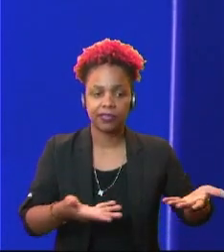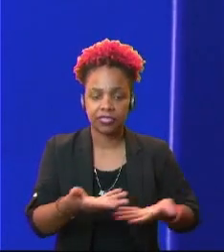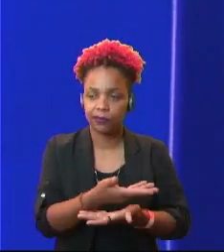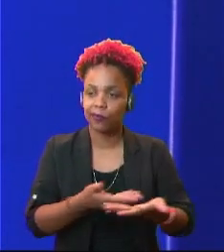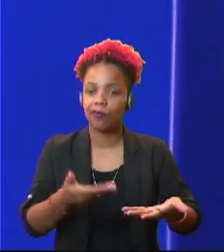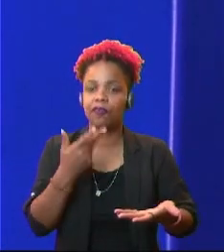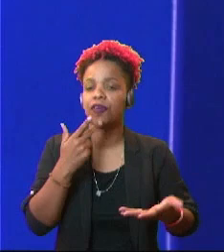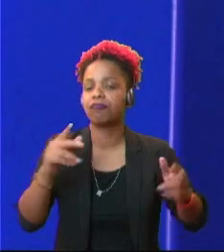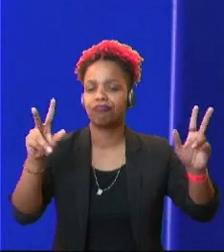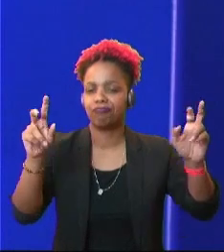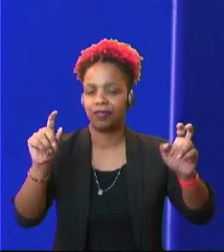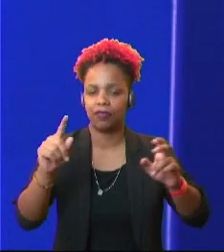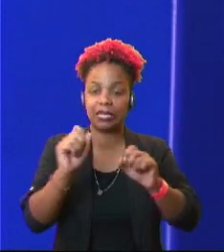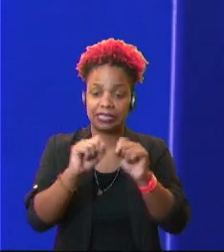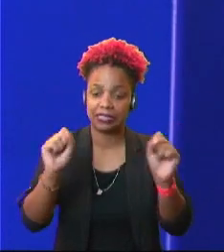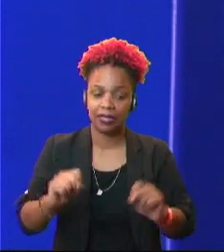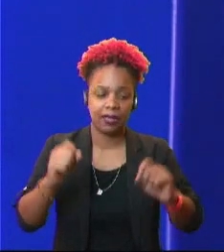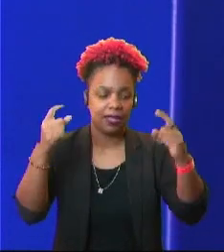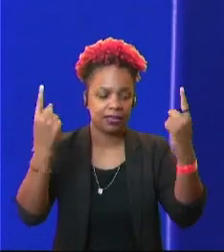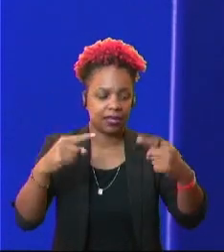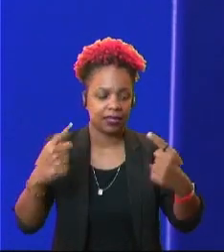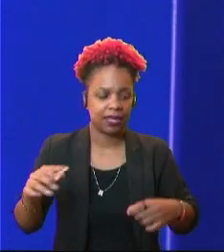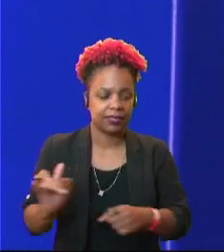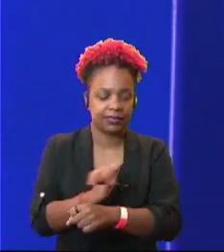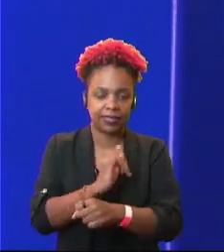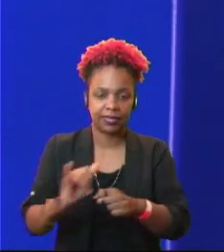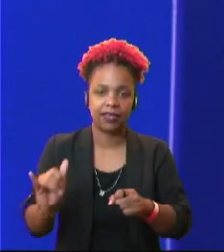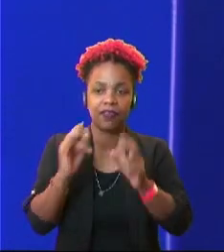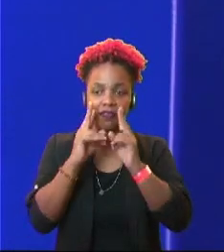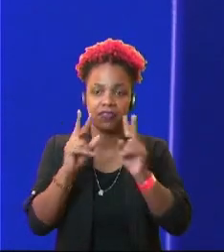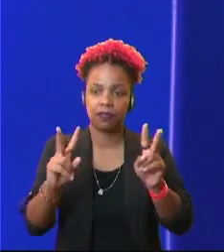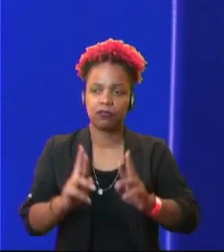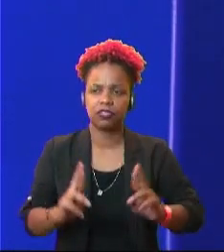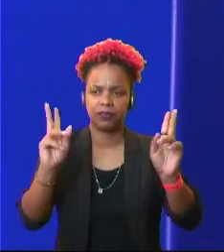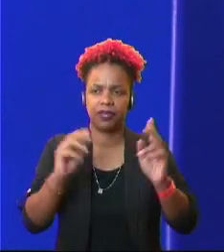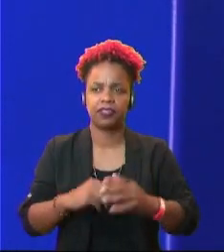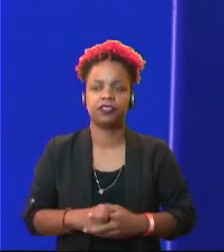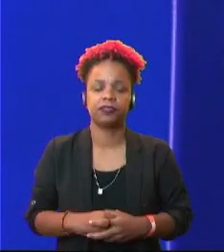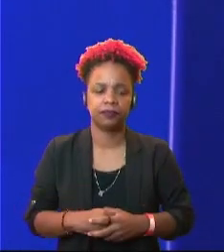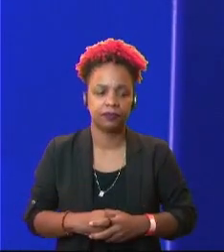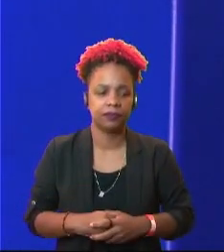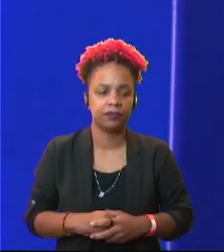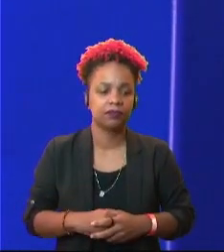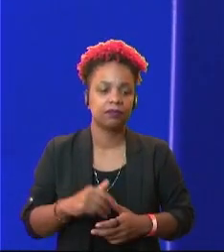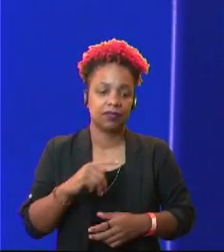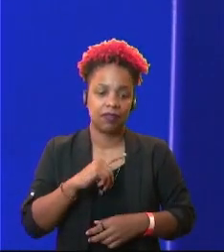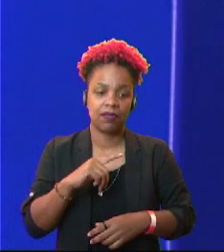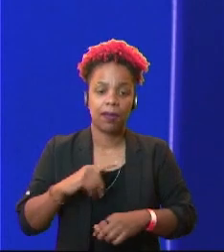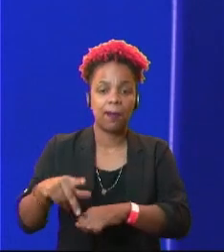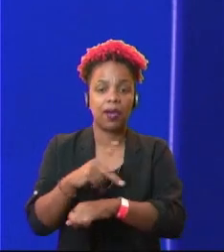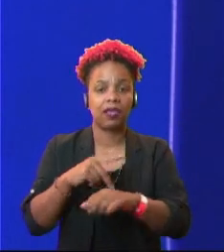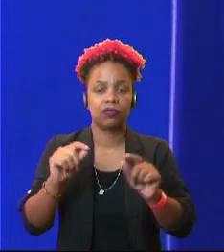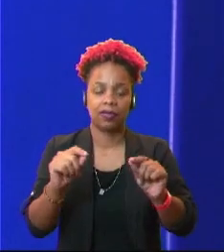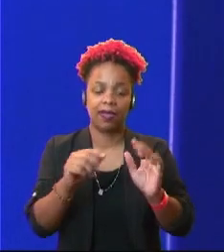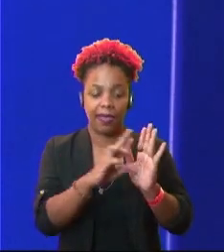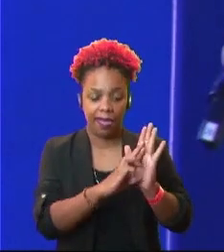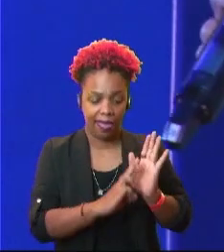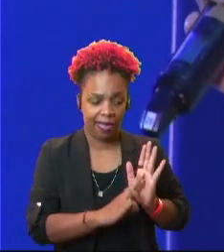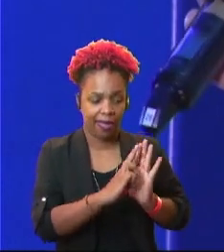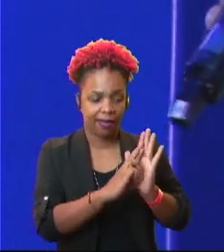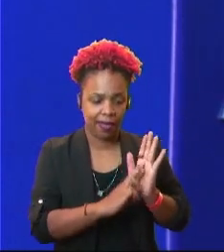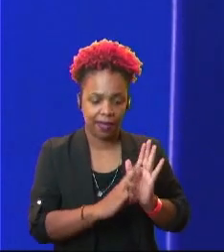nós estamos num sistema de competição estratégica com uma visão muito diferente da ordem internacional baseada em regras